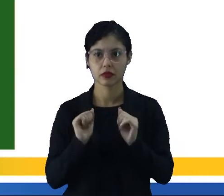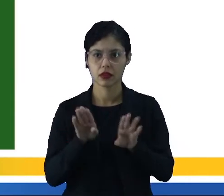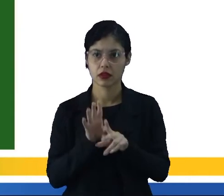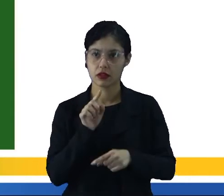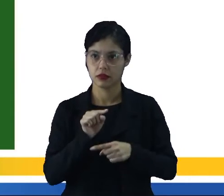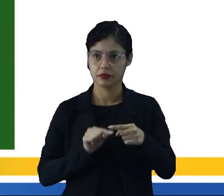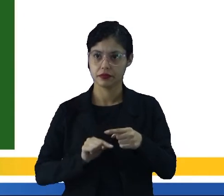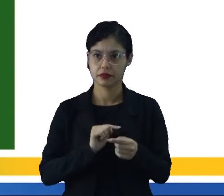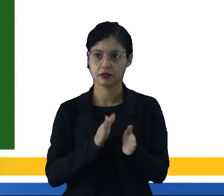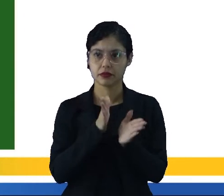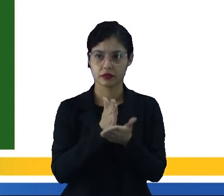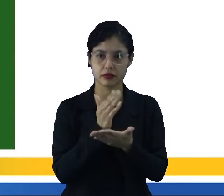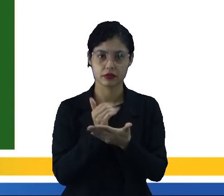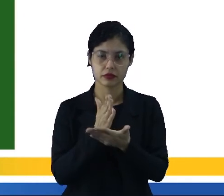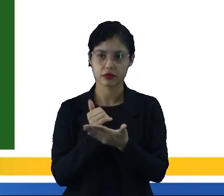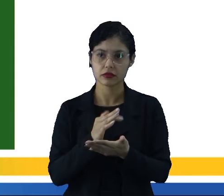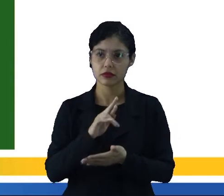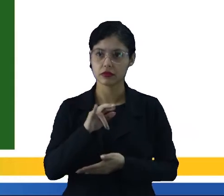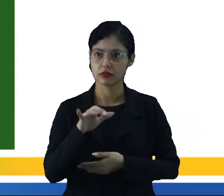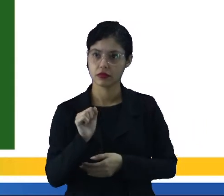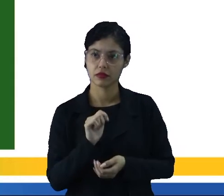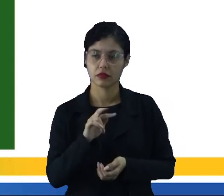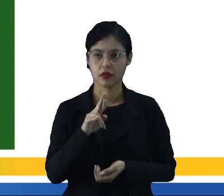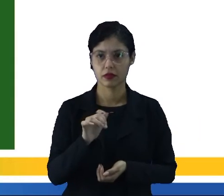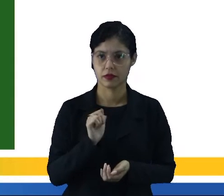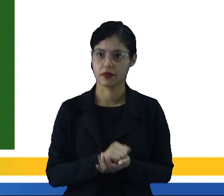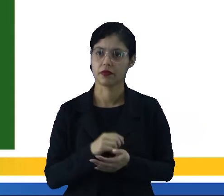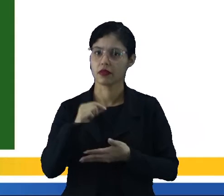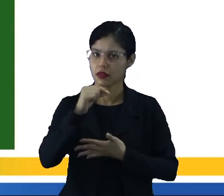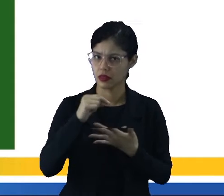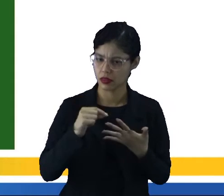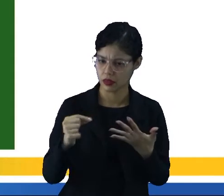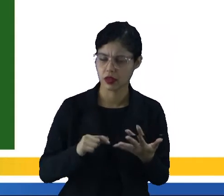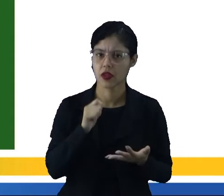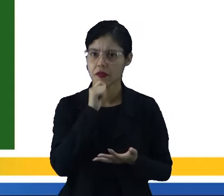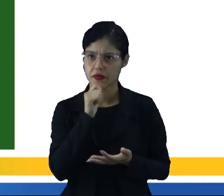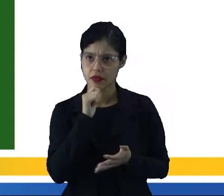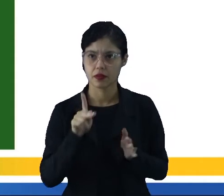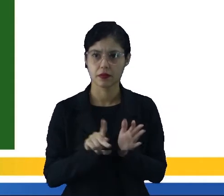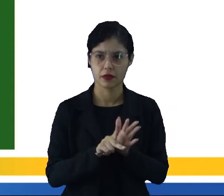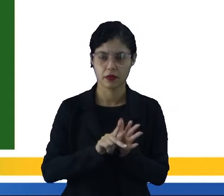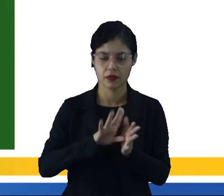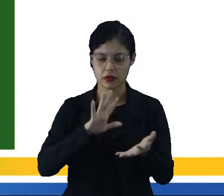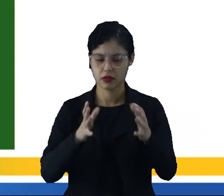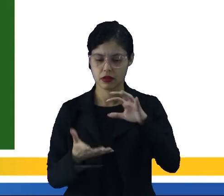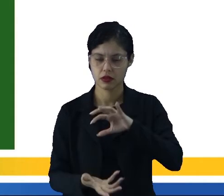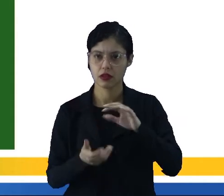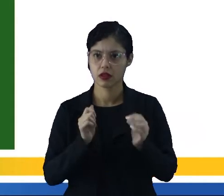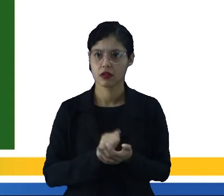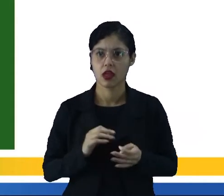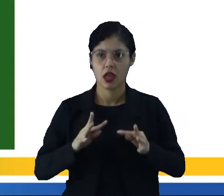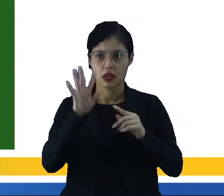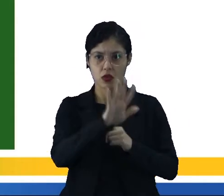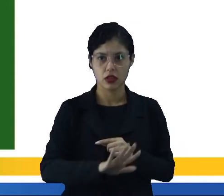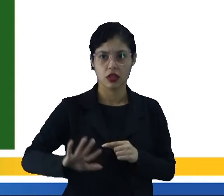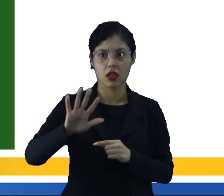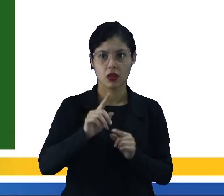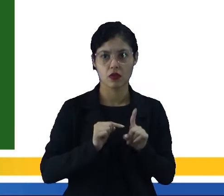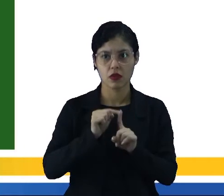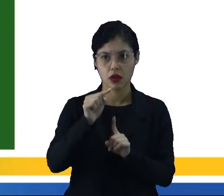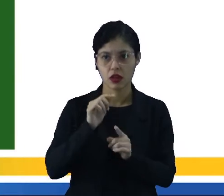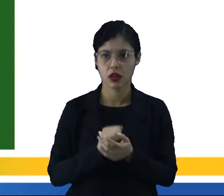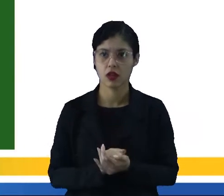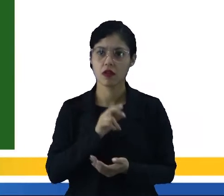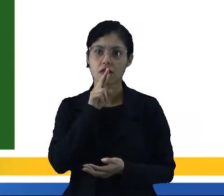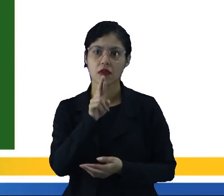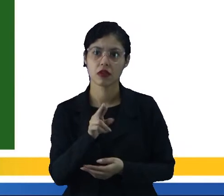dividir esfera em Partes como o cunho e o fuso esférico que são elementos que compõem a esfera a área total e o volume de uma esfera